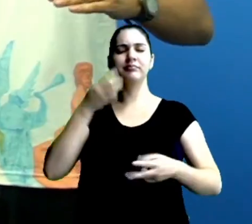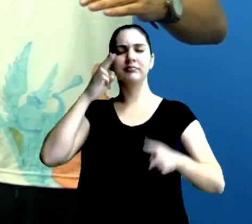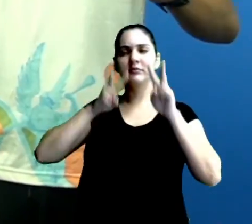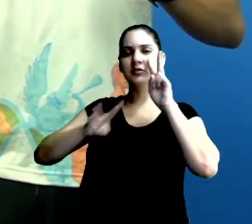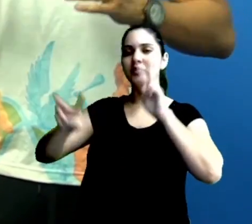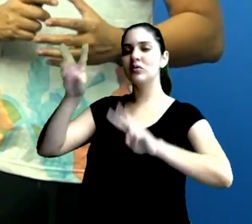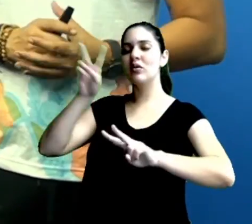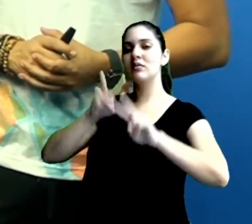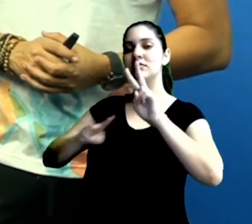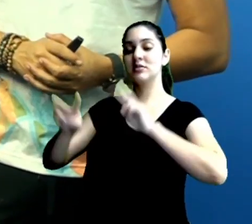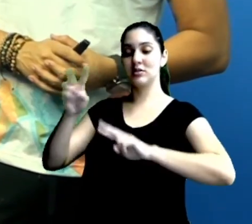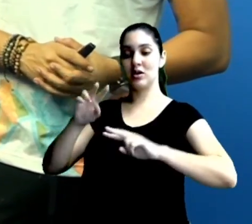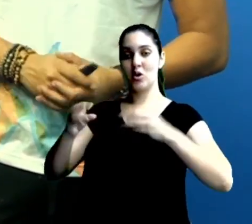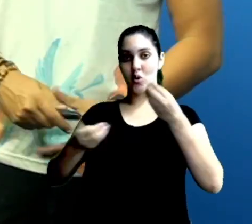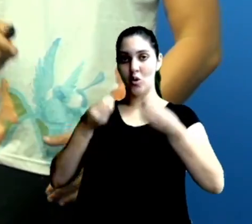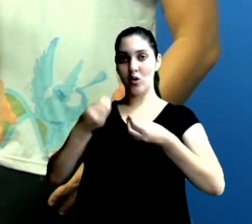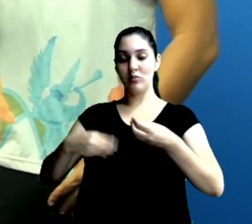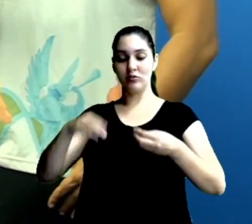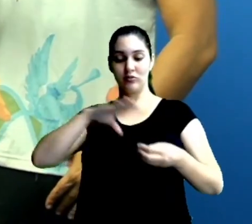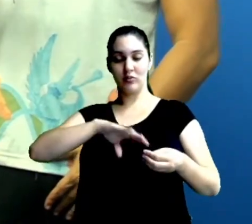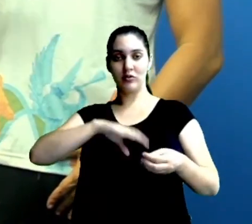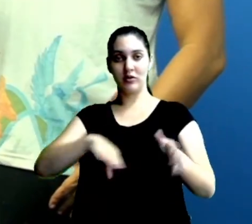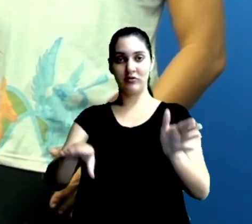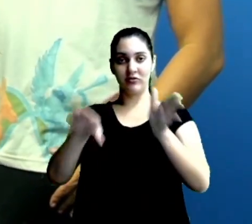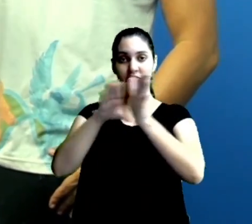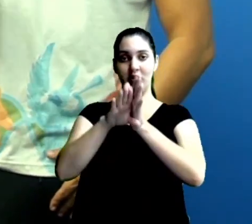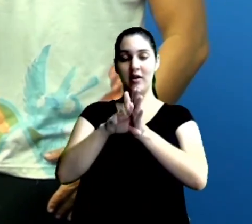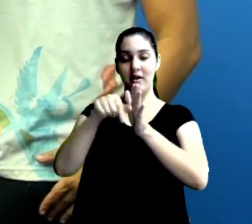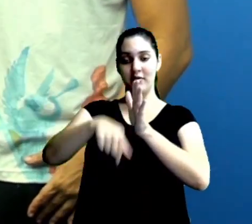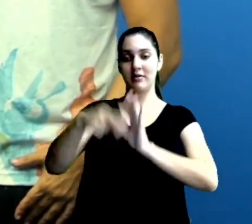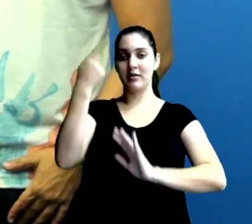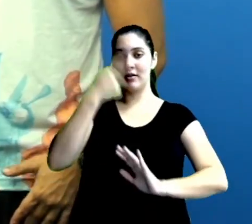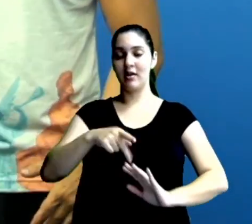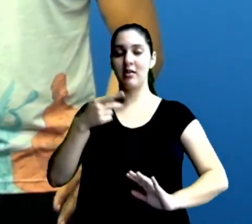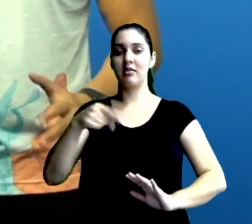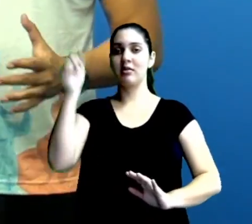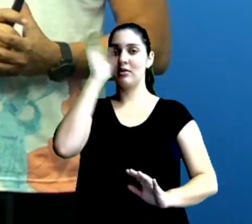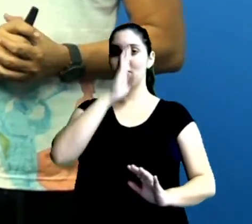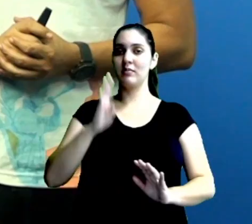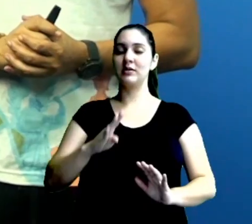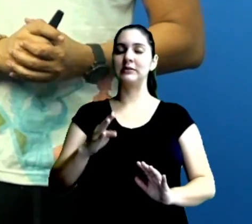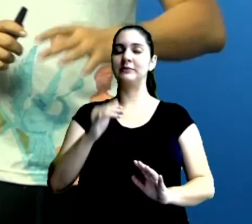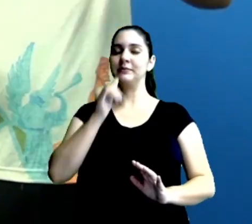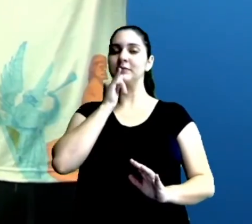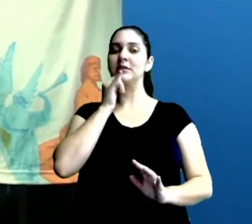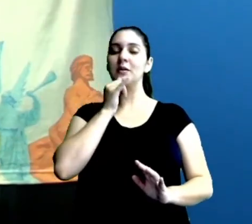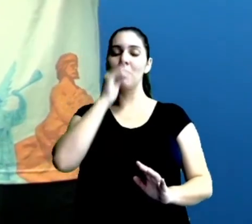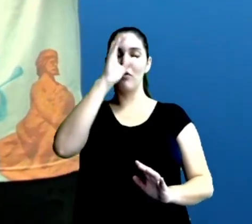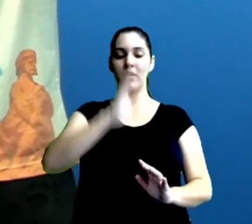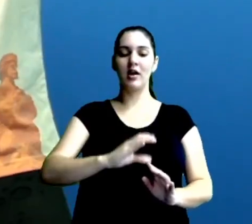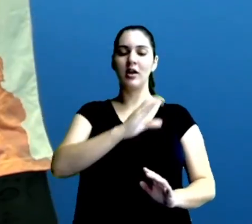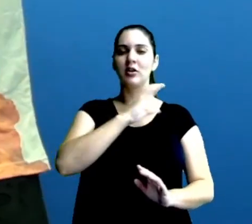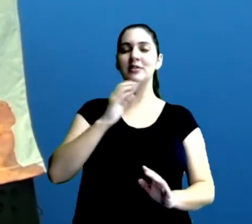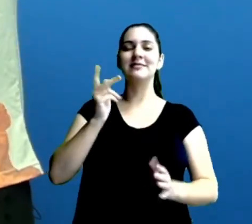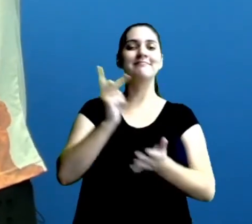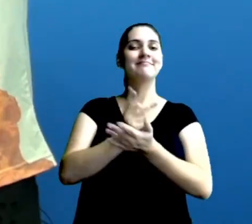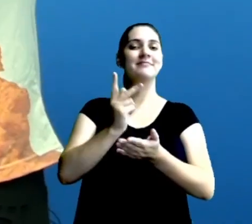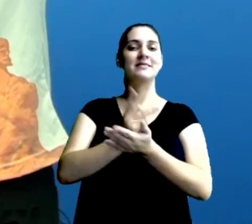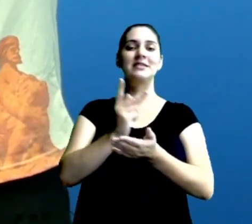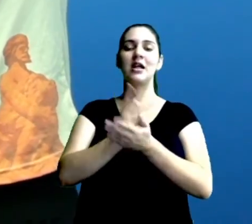de chegada dos portugueses no Brasil, já teve uma mãozinha católica, sempre esteve presente. Primeiro, quando